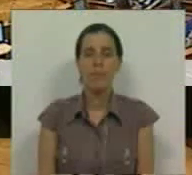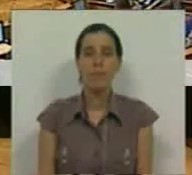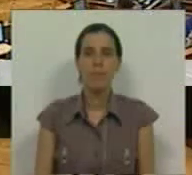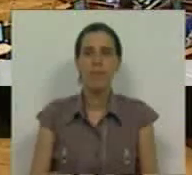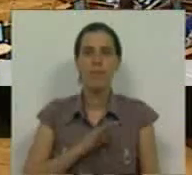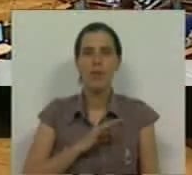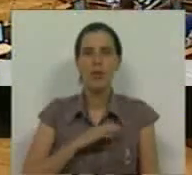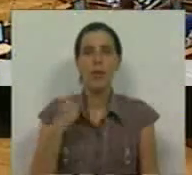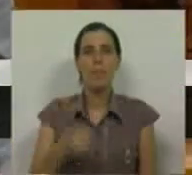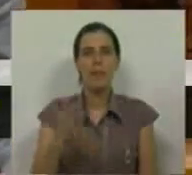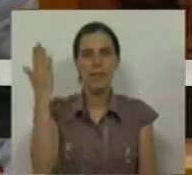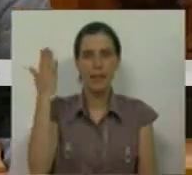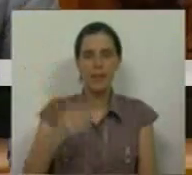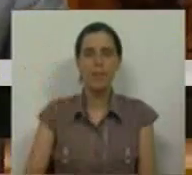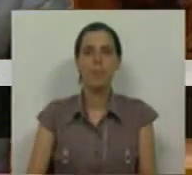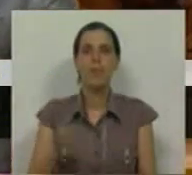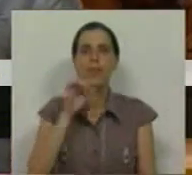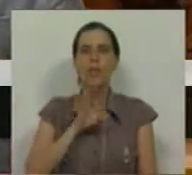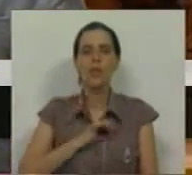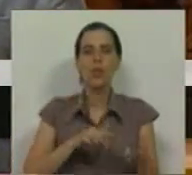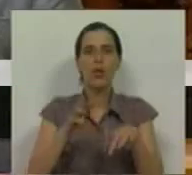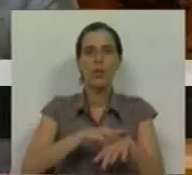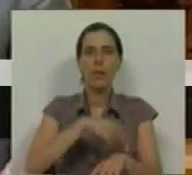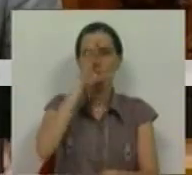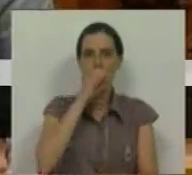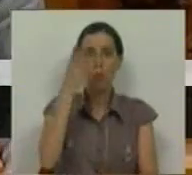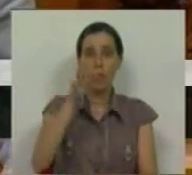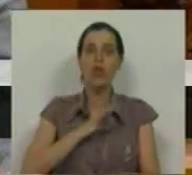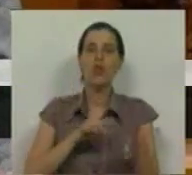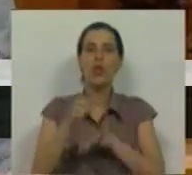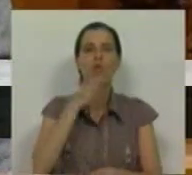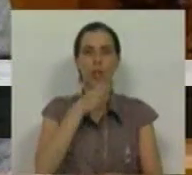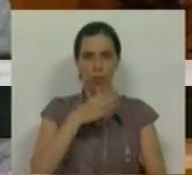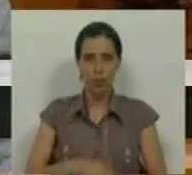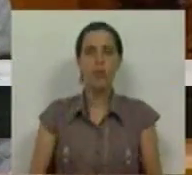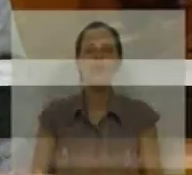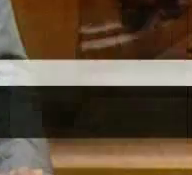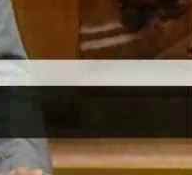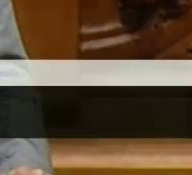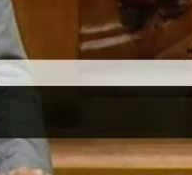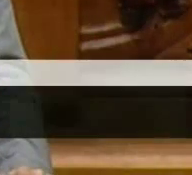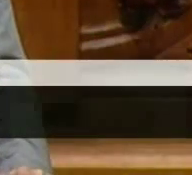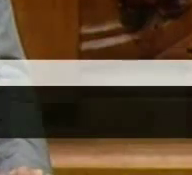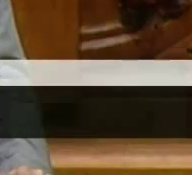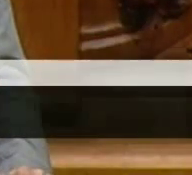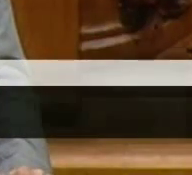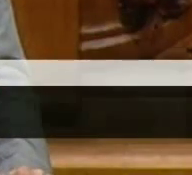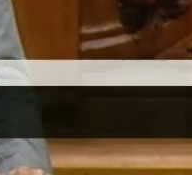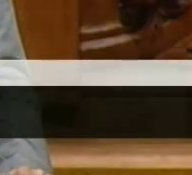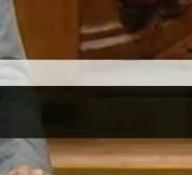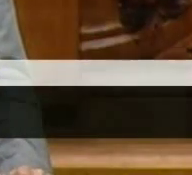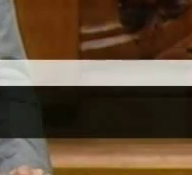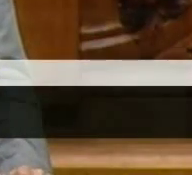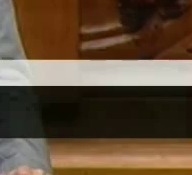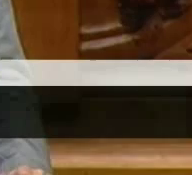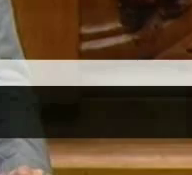Senhor Presidente, Senhoras e Senhores Membros do Governo, Senhoras e Senhores Deputados, este debate